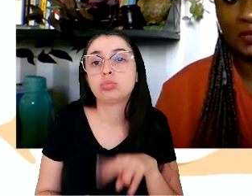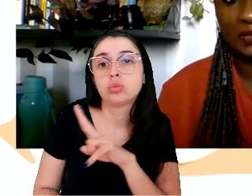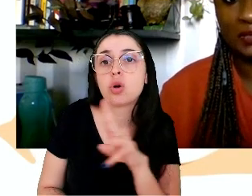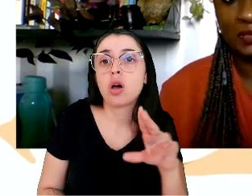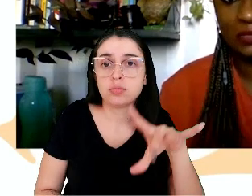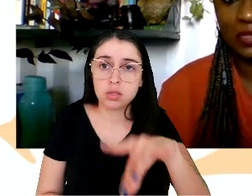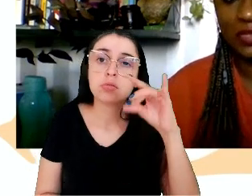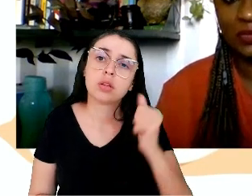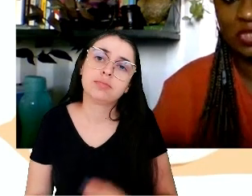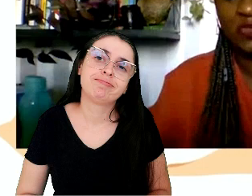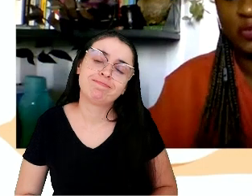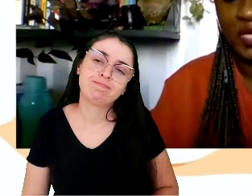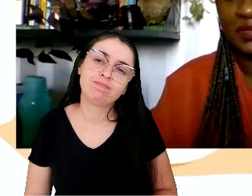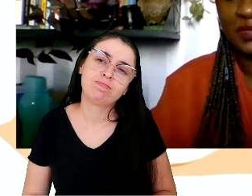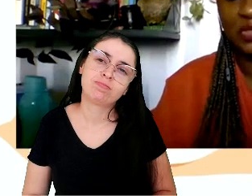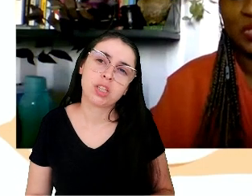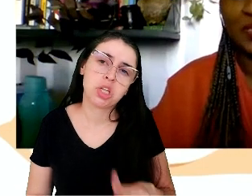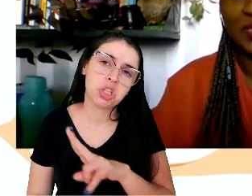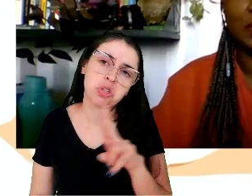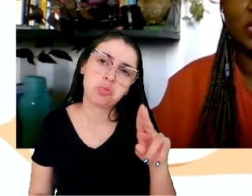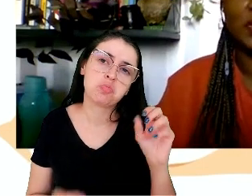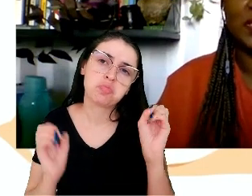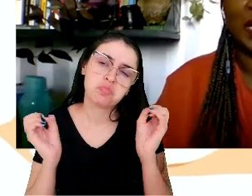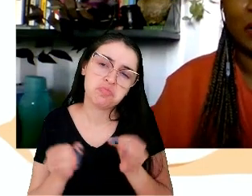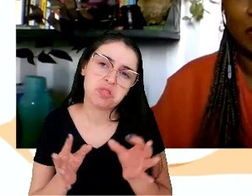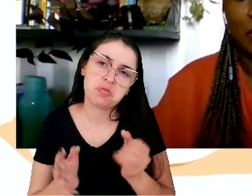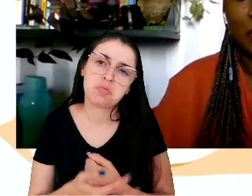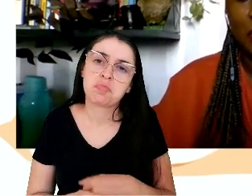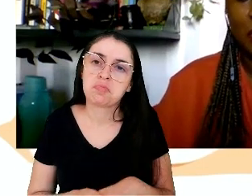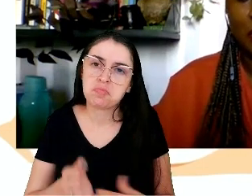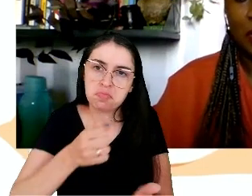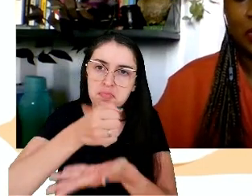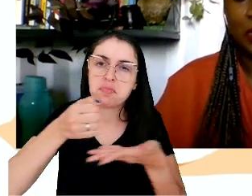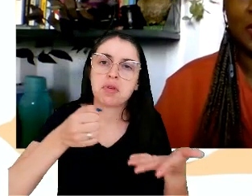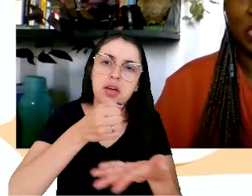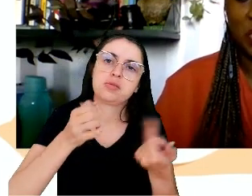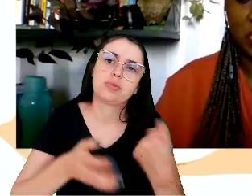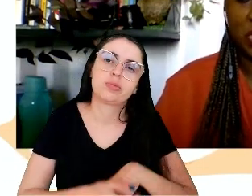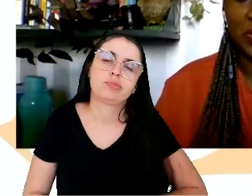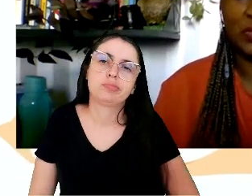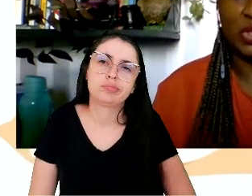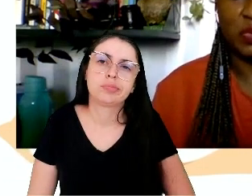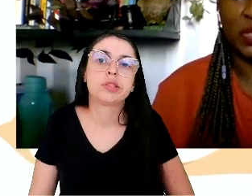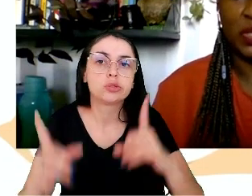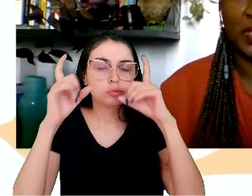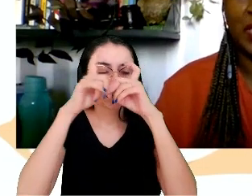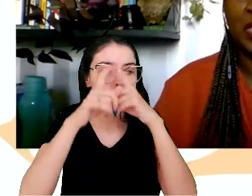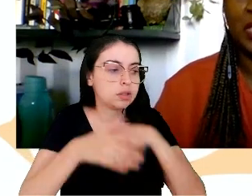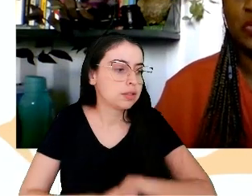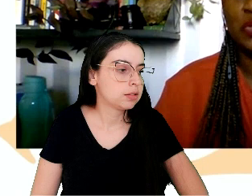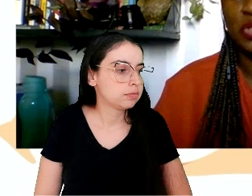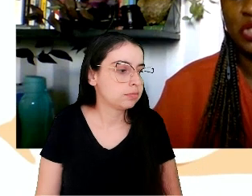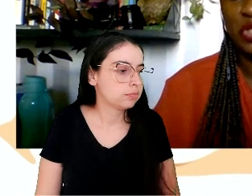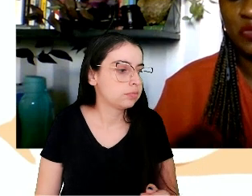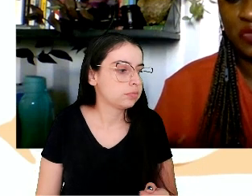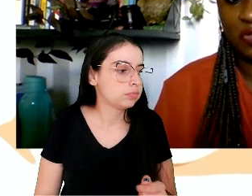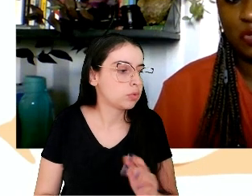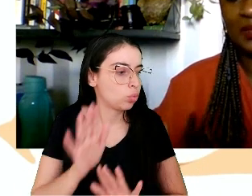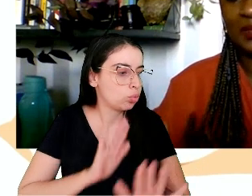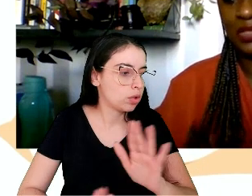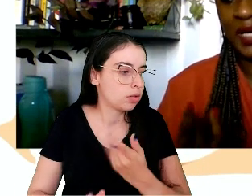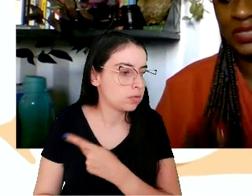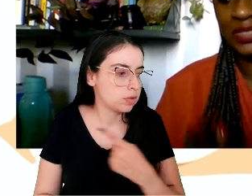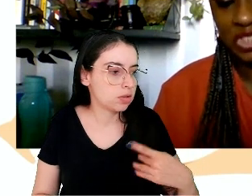algo básico. Nós temos dificuldade que seja utilizado o nome social nos atendimentos de saúde pública. E isso nos